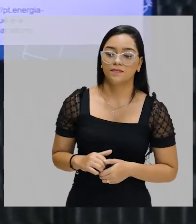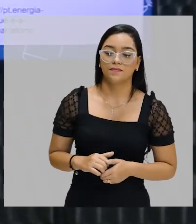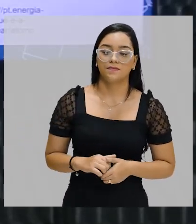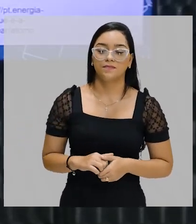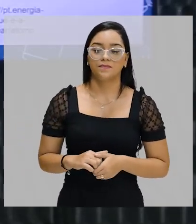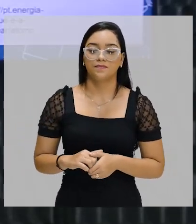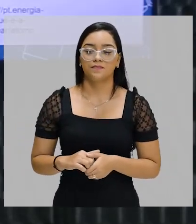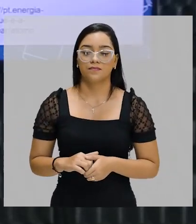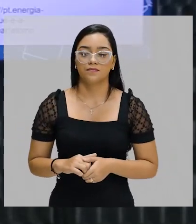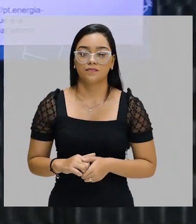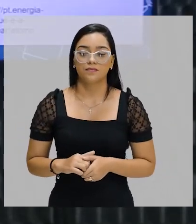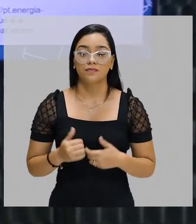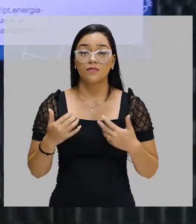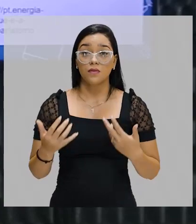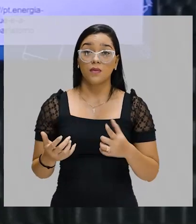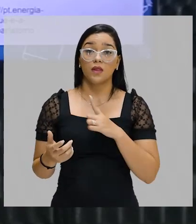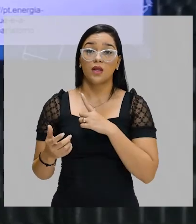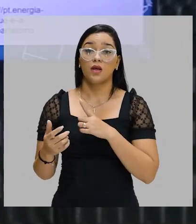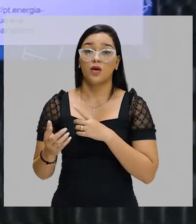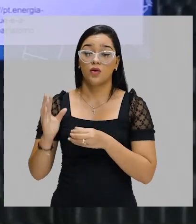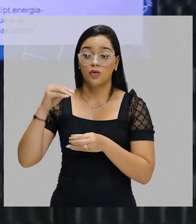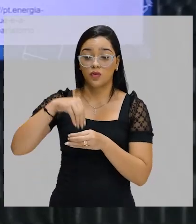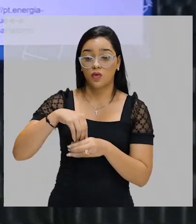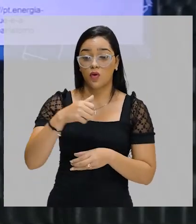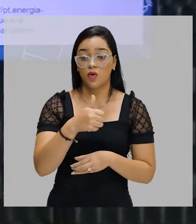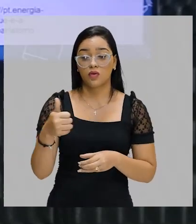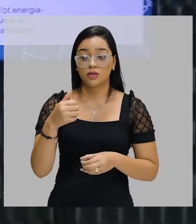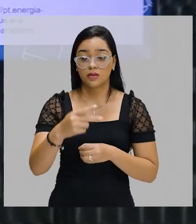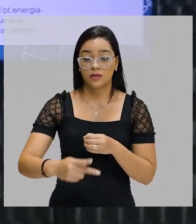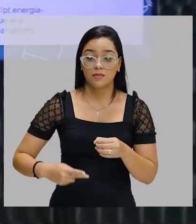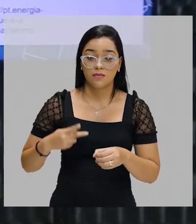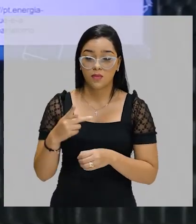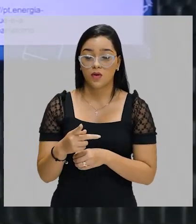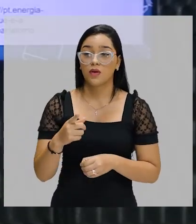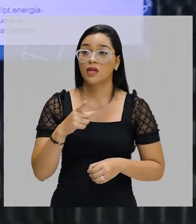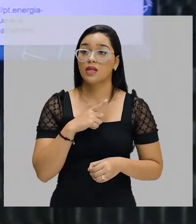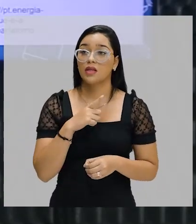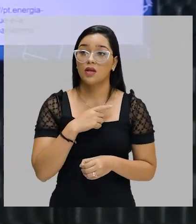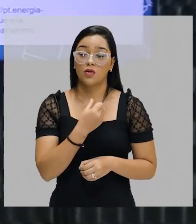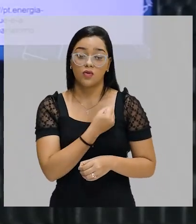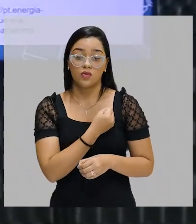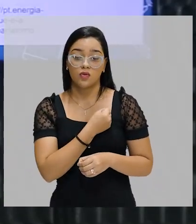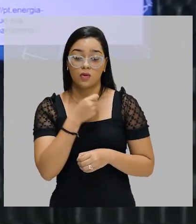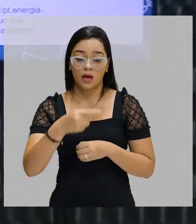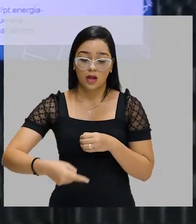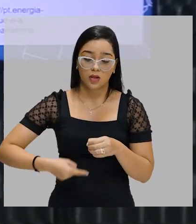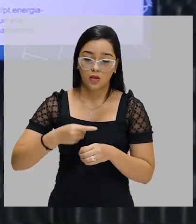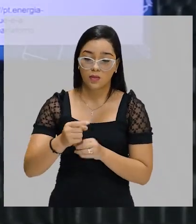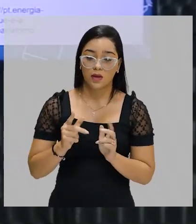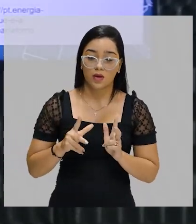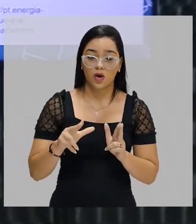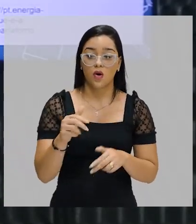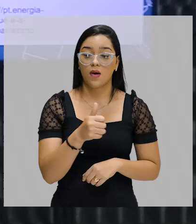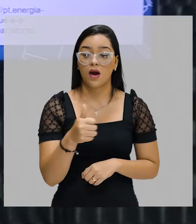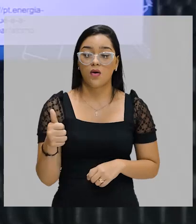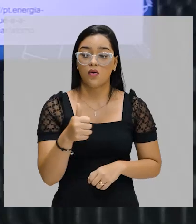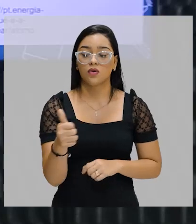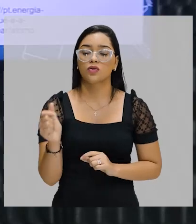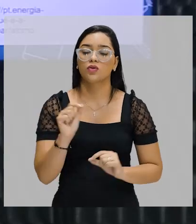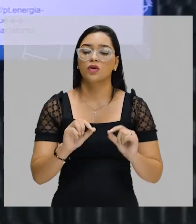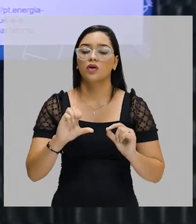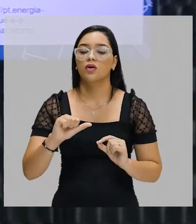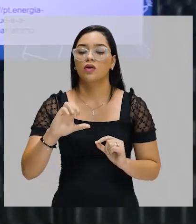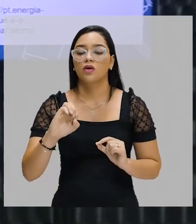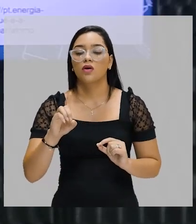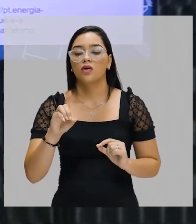número de prótons. Então, no nosso núcleo, nós temos 11 prótons, então nós vamos ter o número atômico igual a 11. Quando ele diz que o sódio está